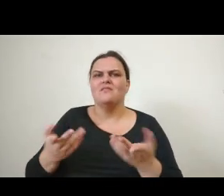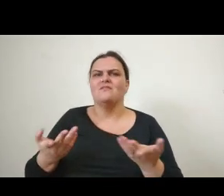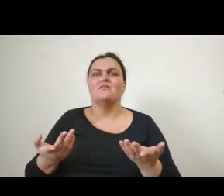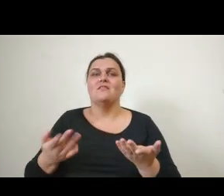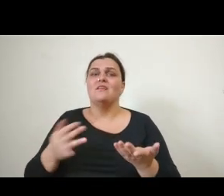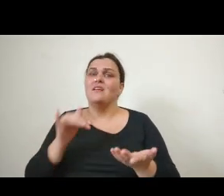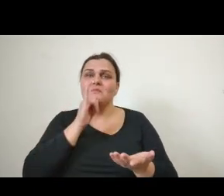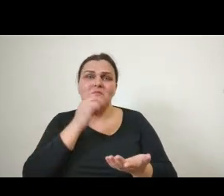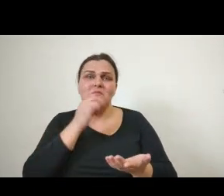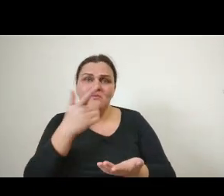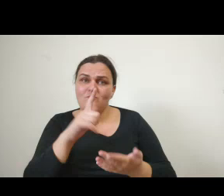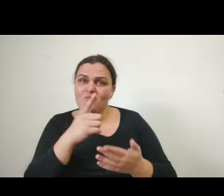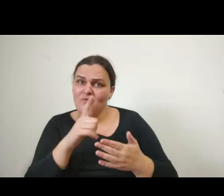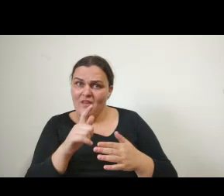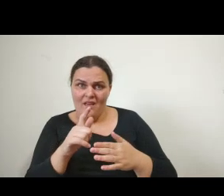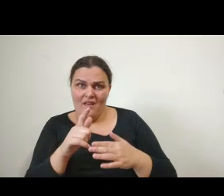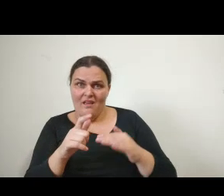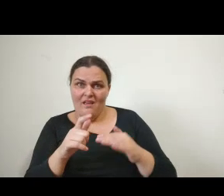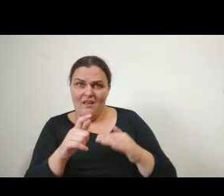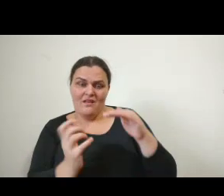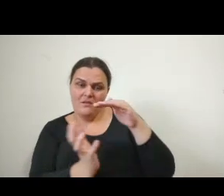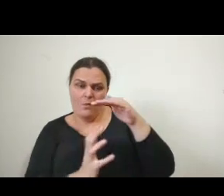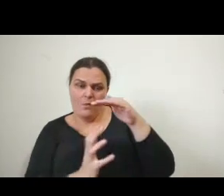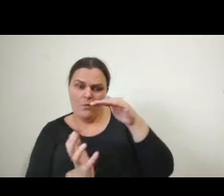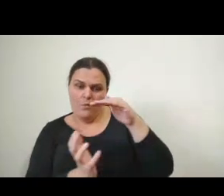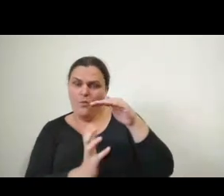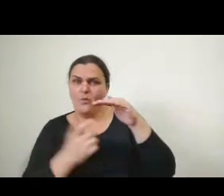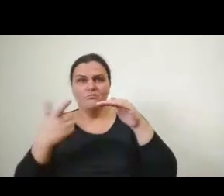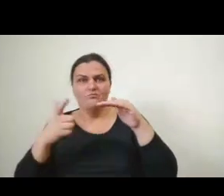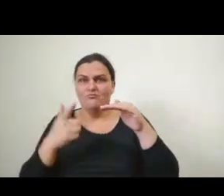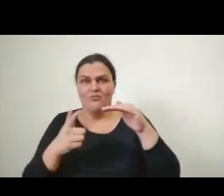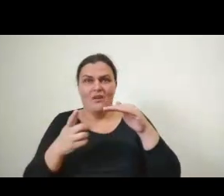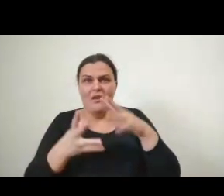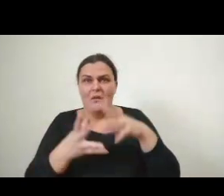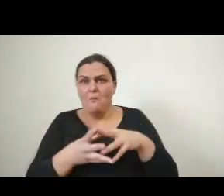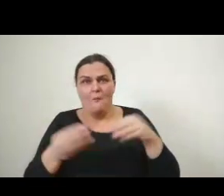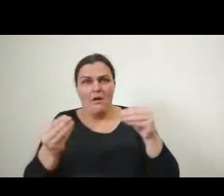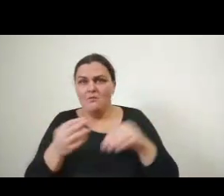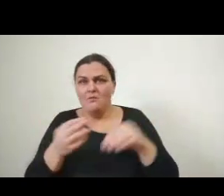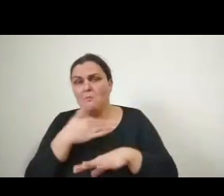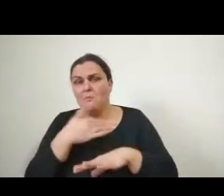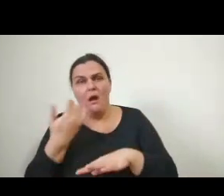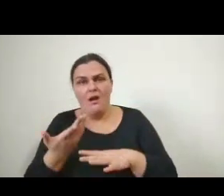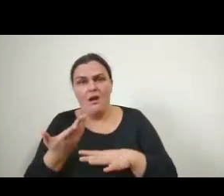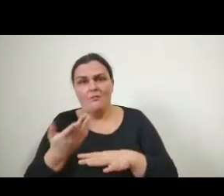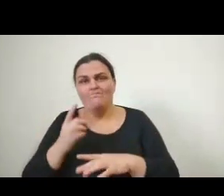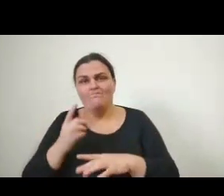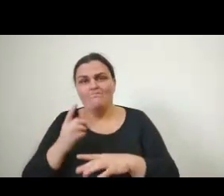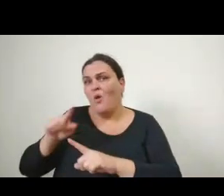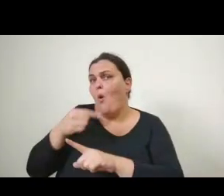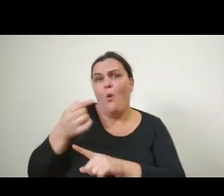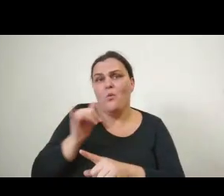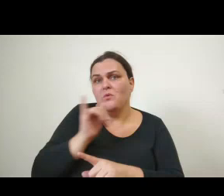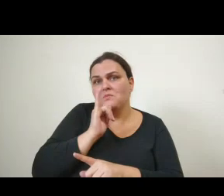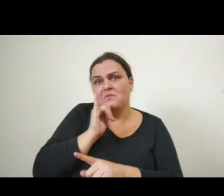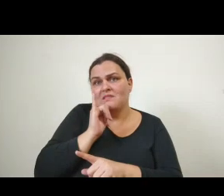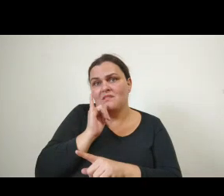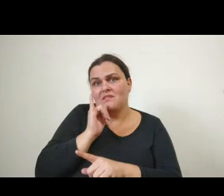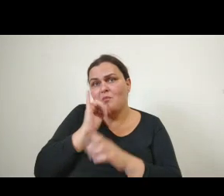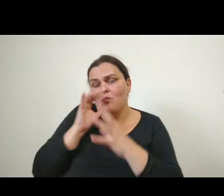perdidos, talvez, né, muitas outras espécies, talvez não, provavelmente muitas outras espécies vão deixar de existir